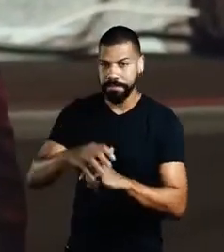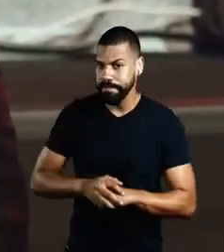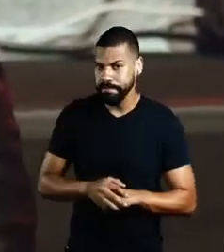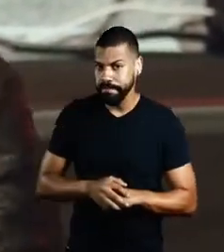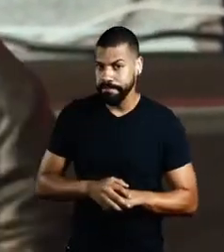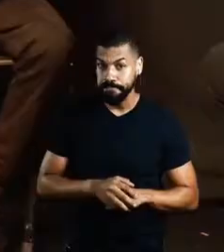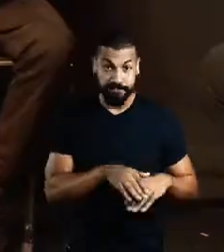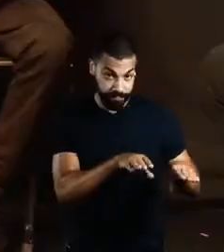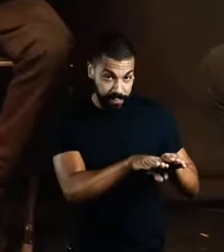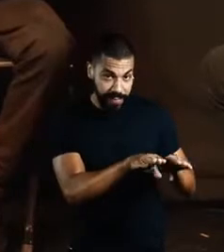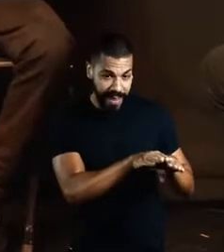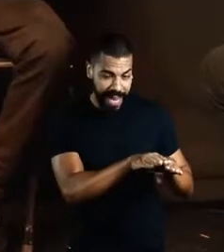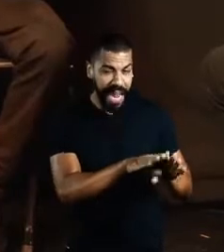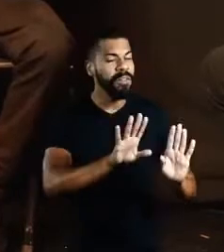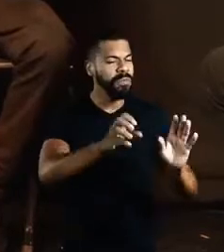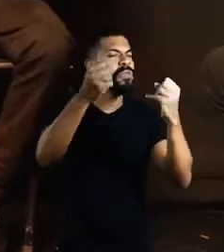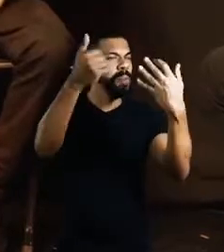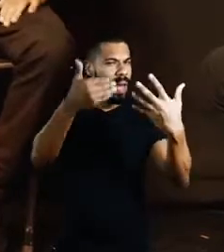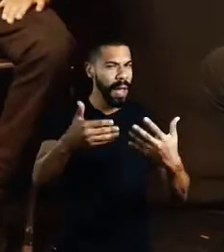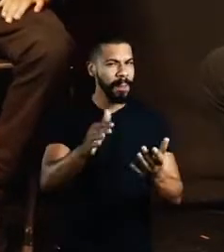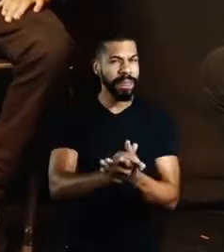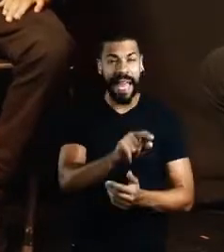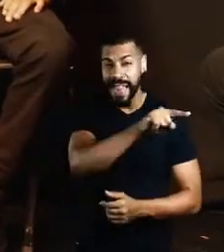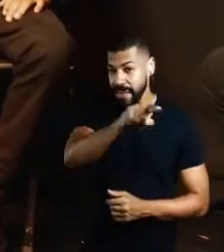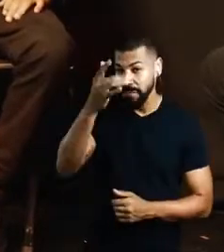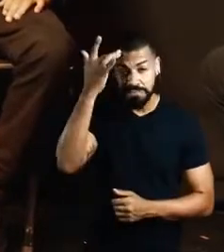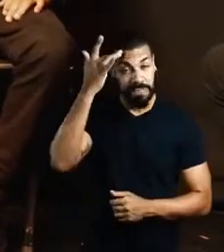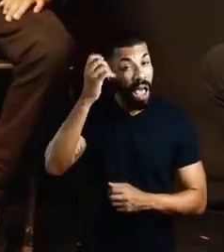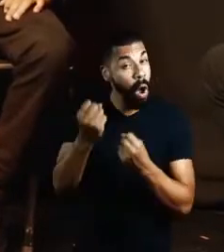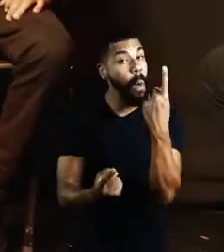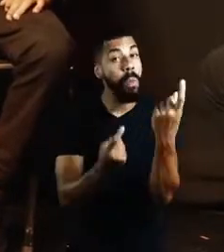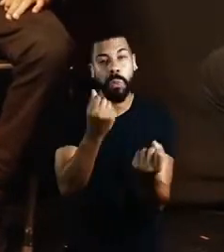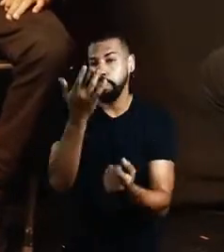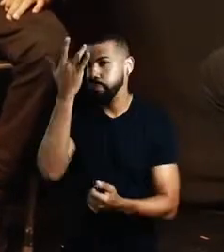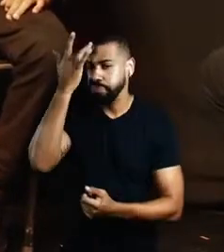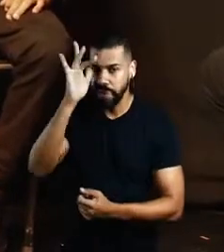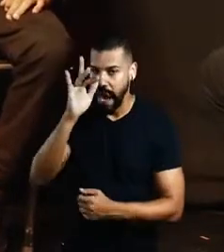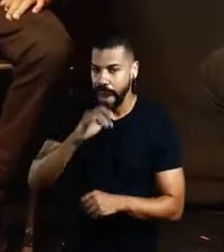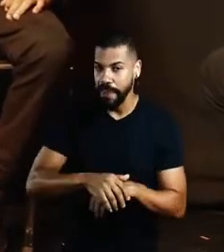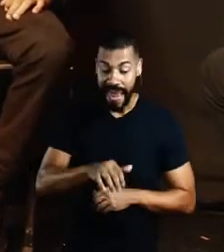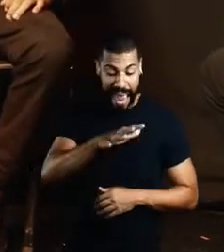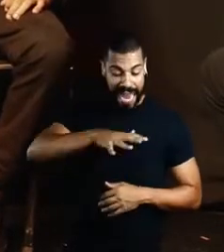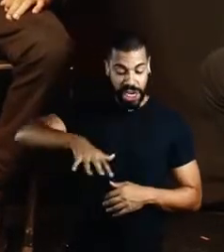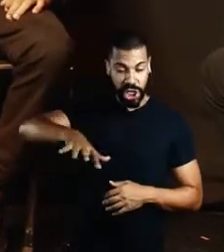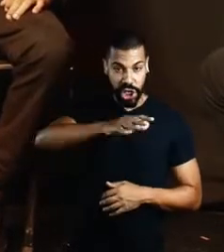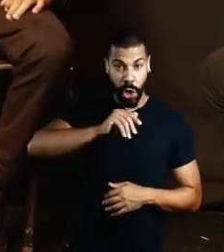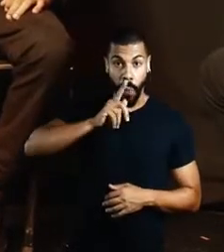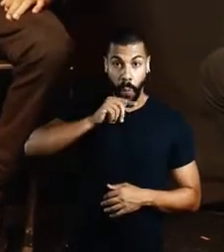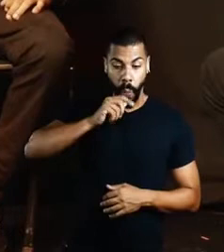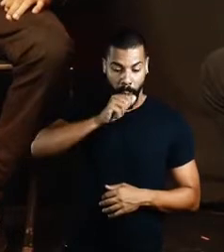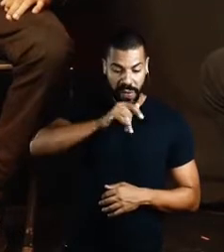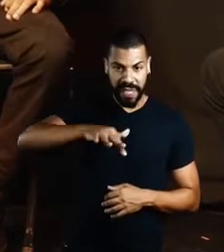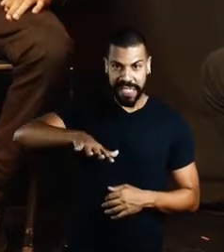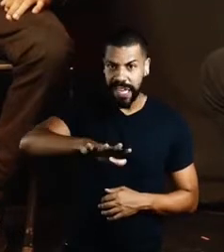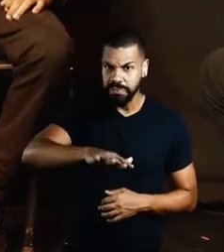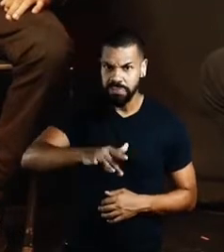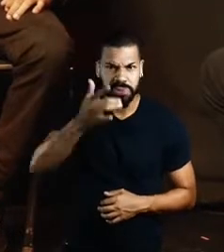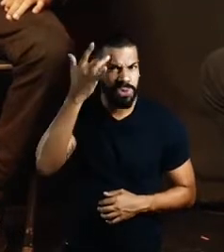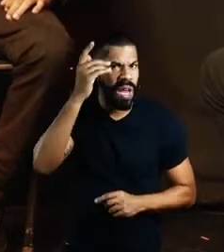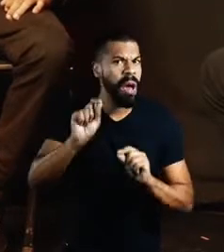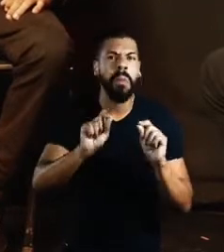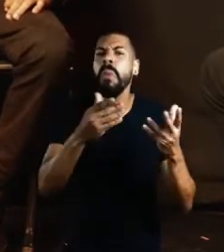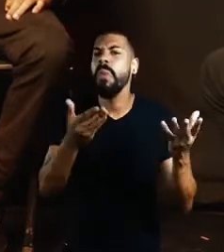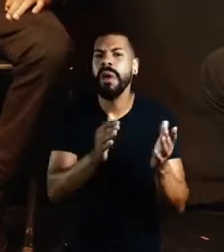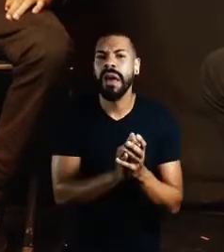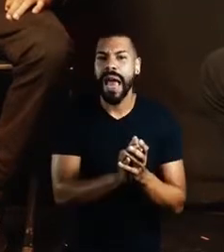uma história que muita gente não sabe, né? Assim, o Região Abissal, a gente nem sabia o que era São Bento.